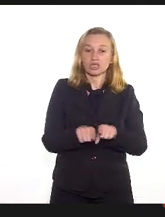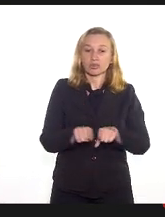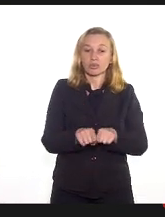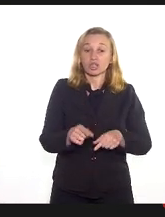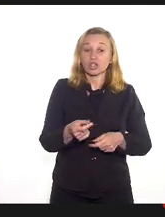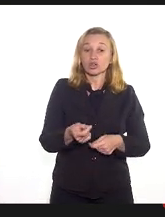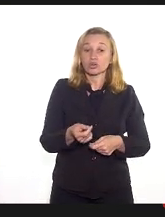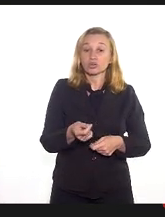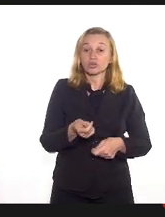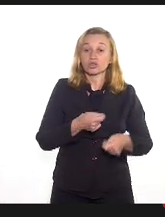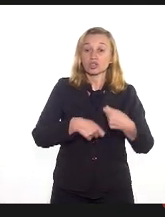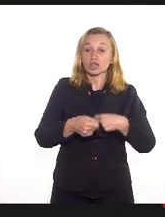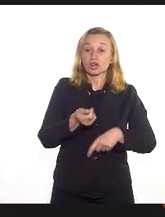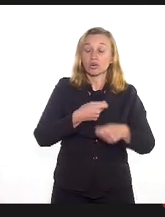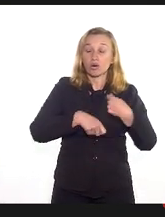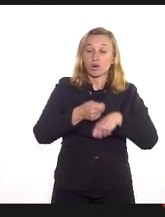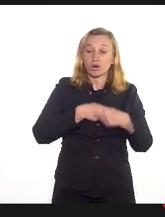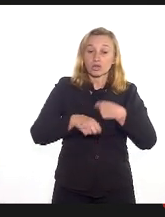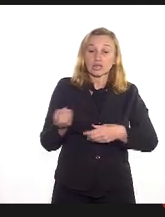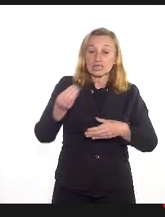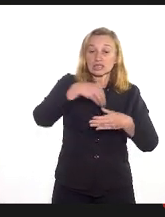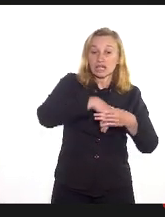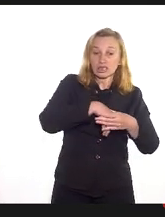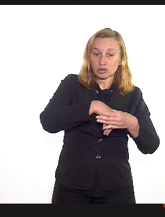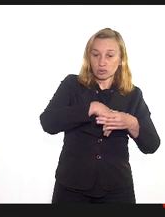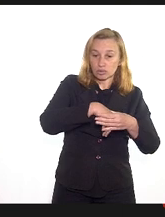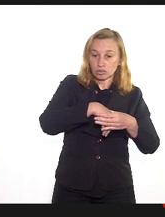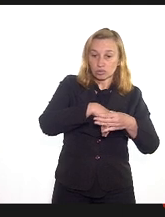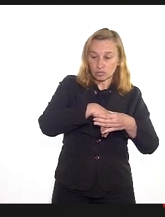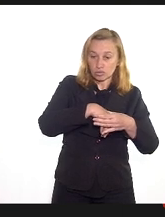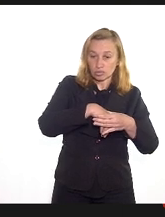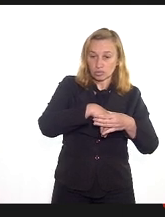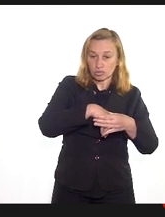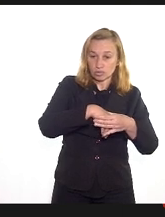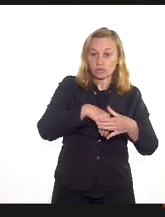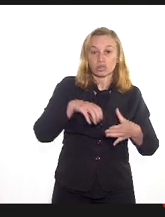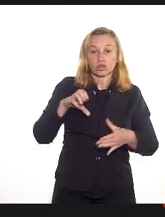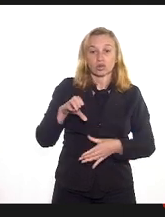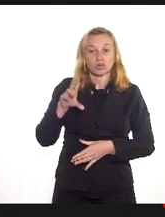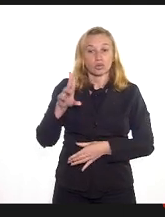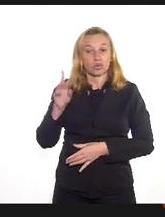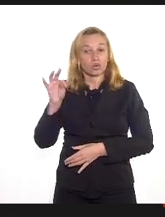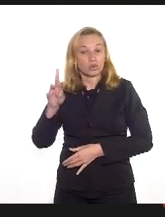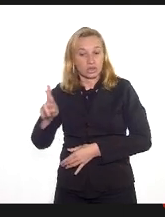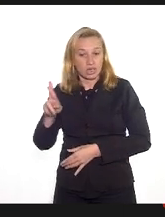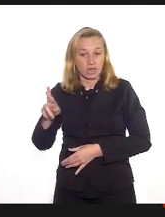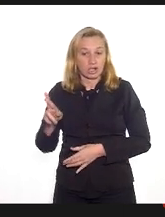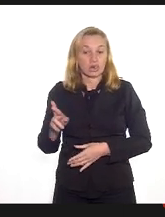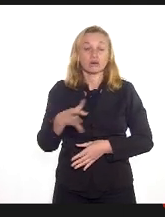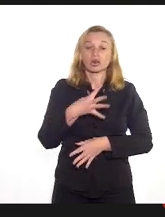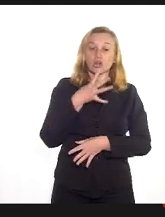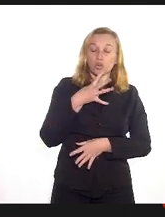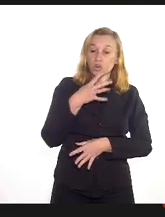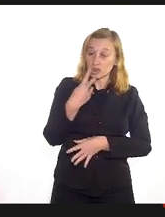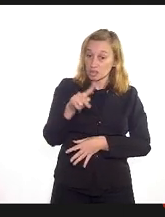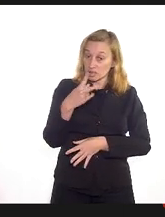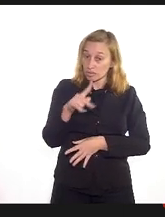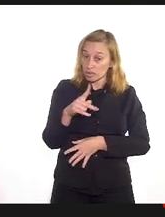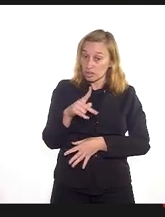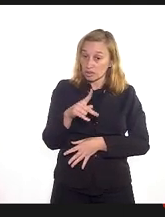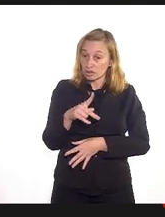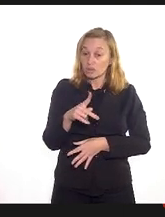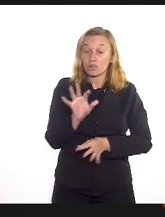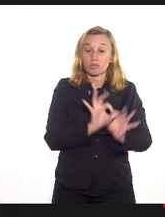que se formam dentro do ambiente do cluster. E é a partir desse conhecimento que o